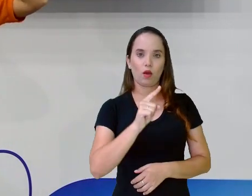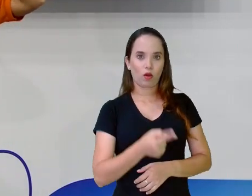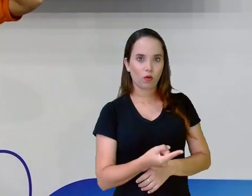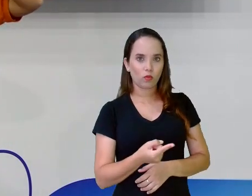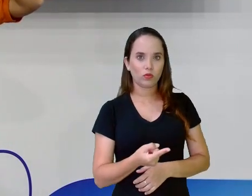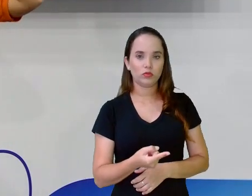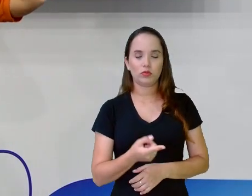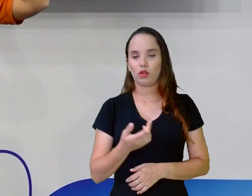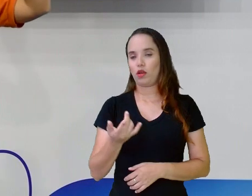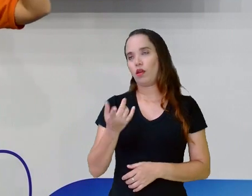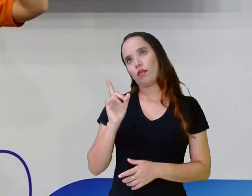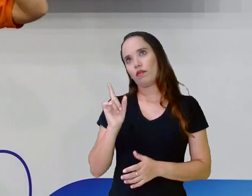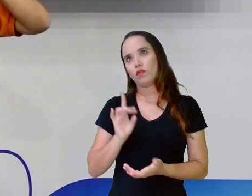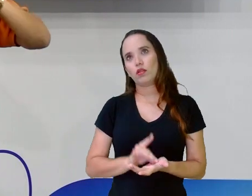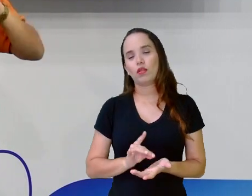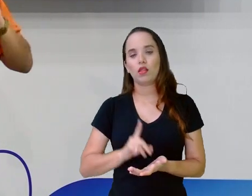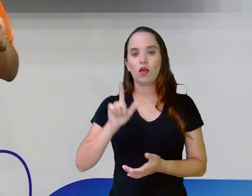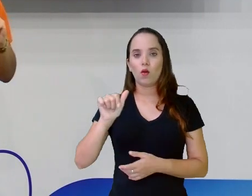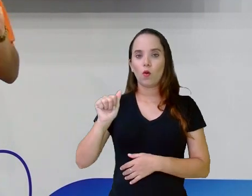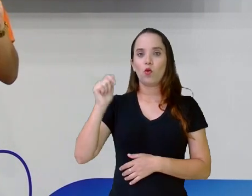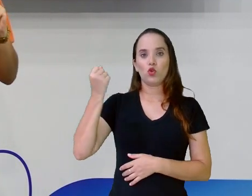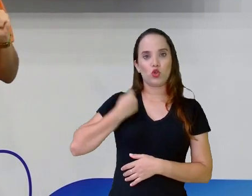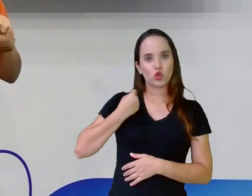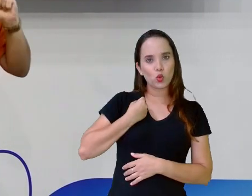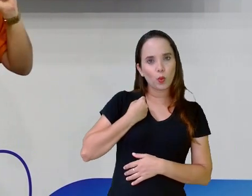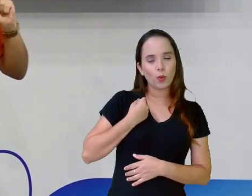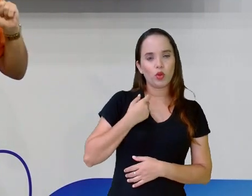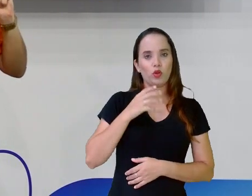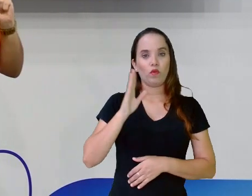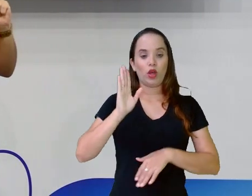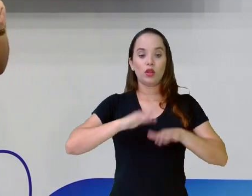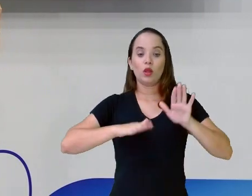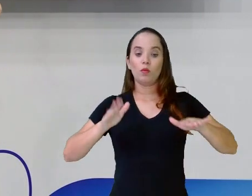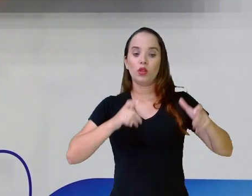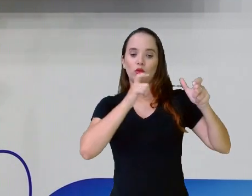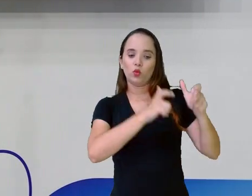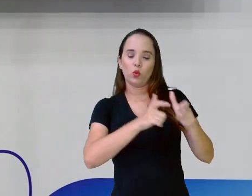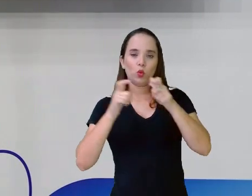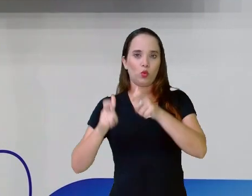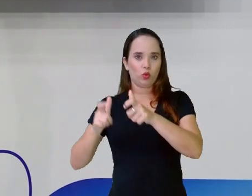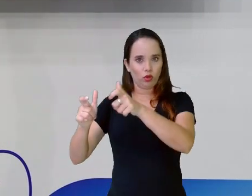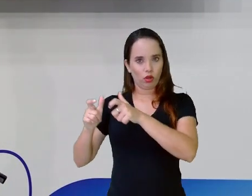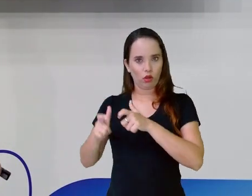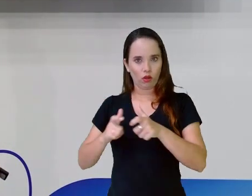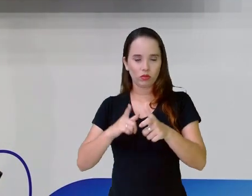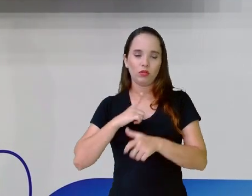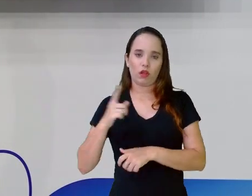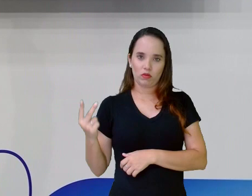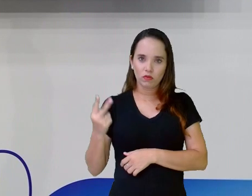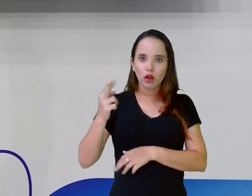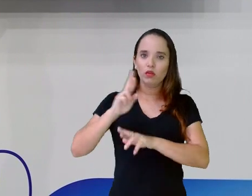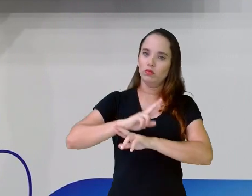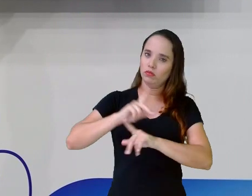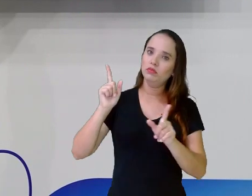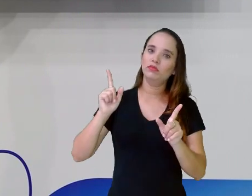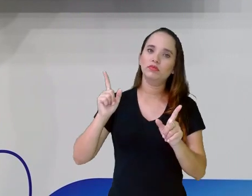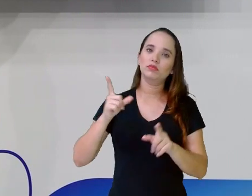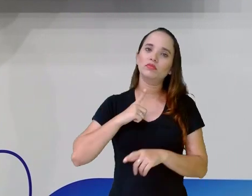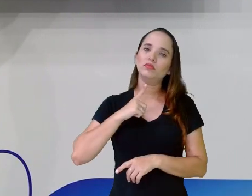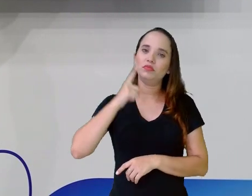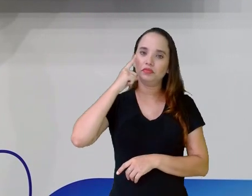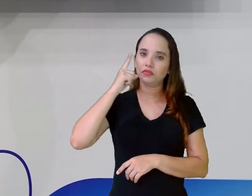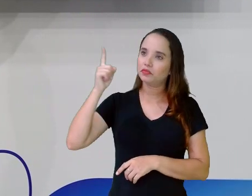os algarismos, dependendo da posição, ele tem valores diferentes. Aqui eu tenho 100, certo? E